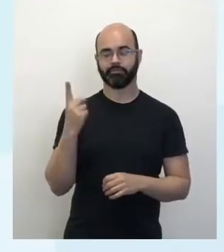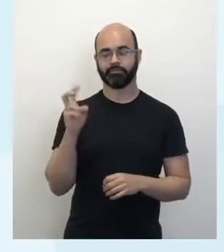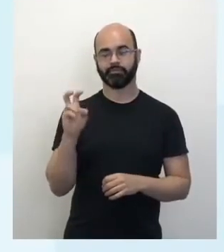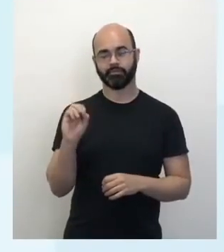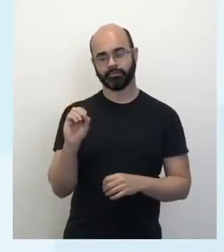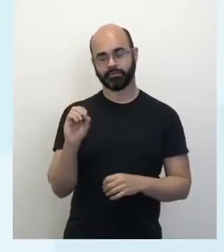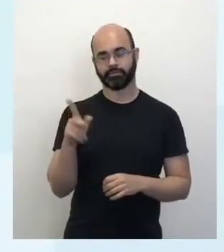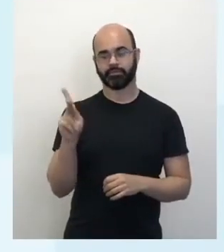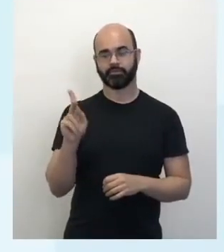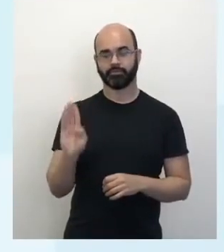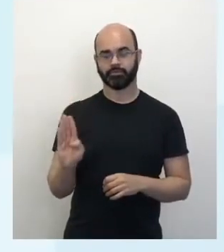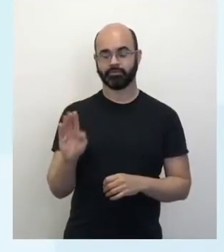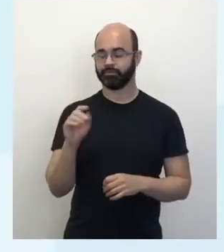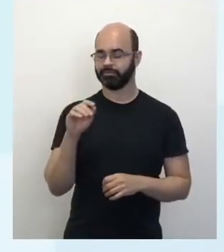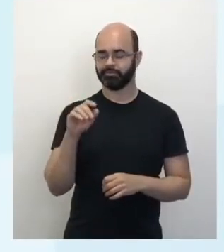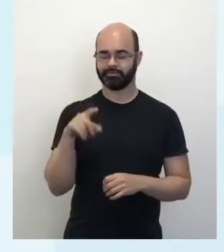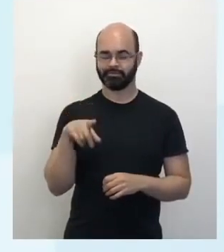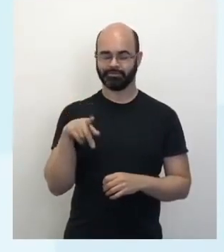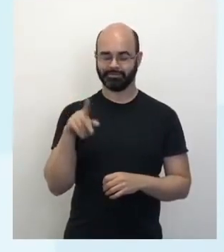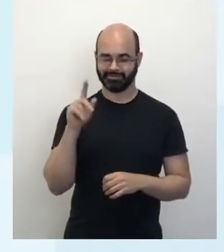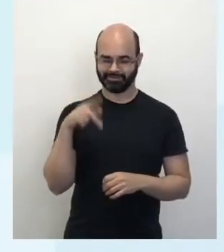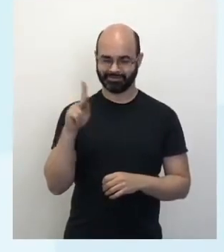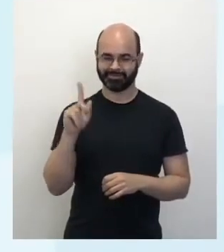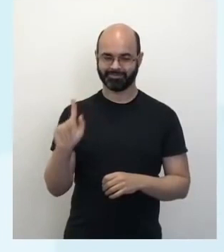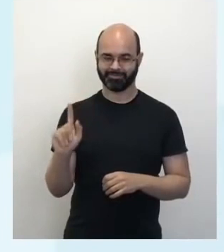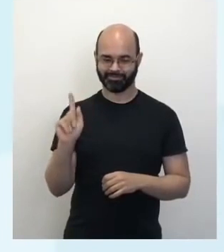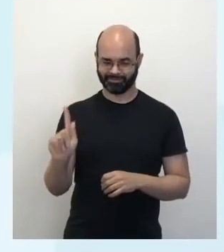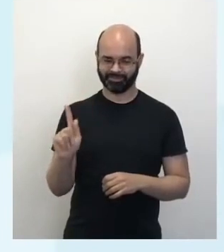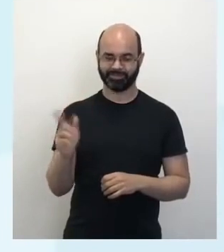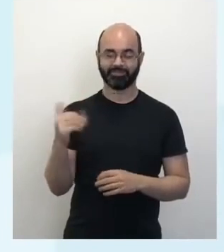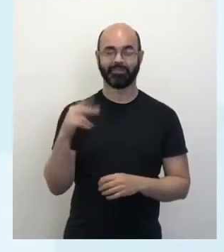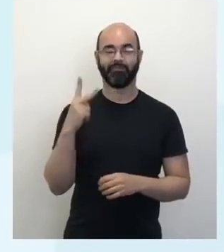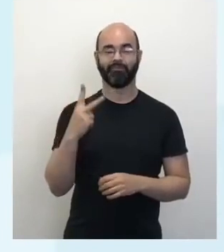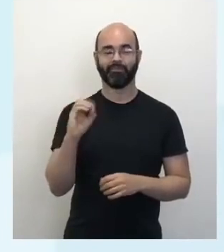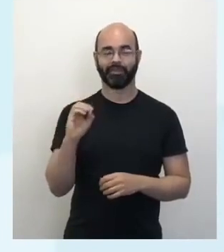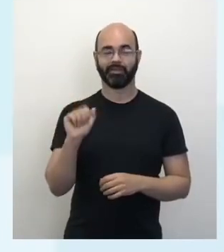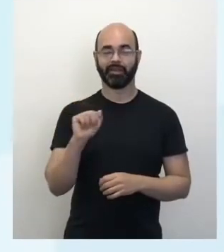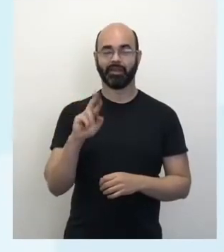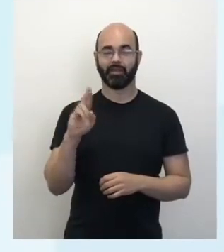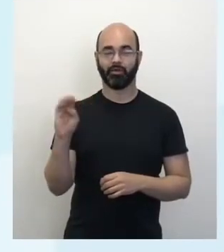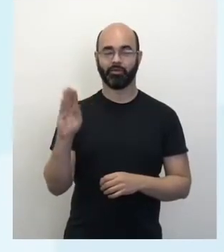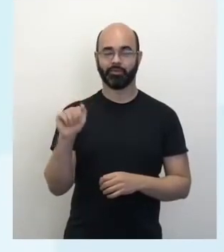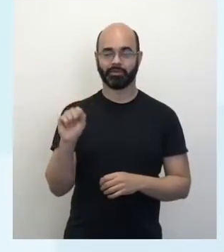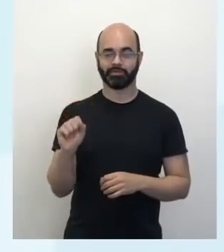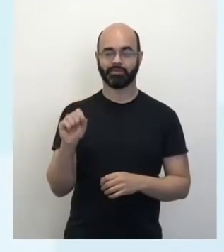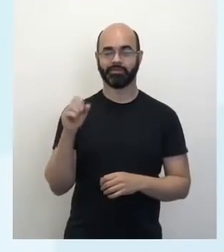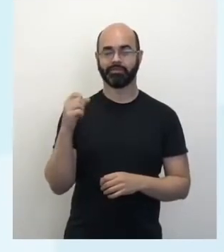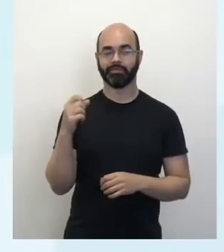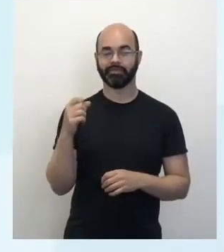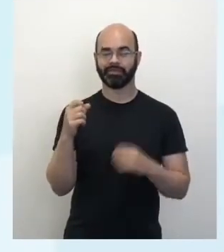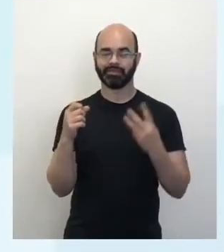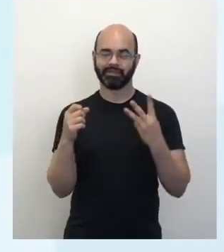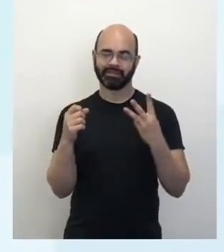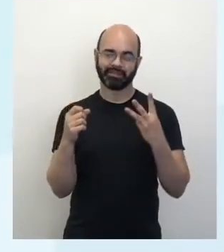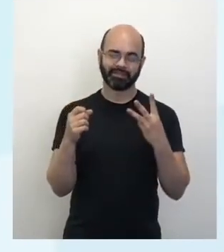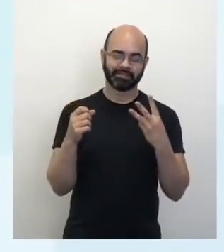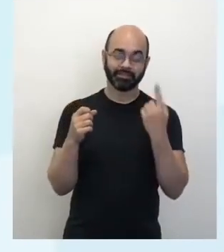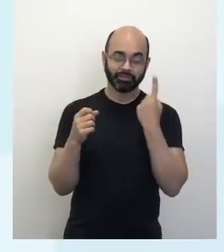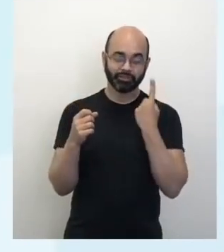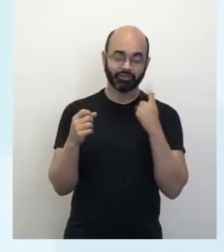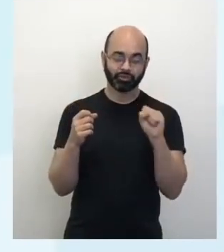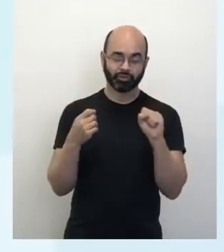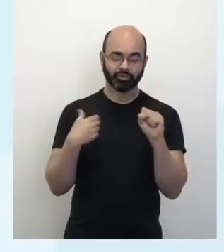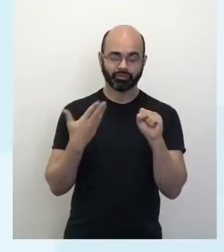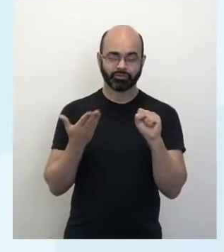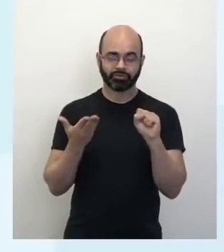150. 20 arrobas aí, no caso, que é os próximos dos 18, tá vendo que o 18 eu fiz um arredondamento para